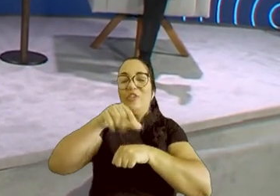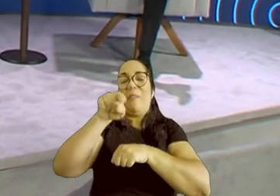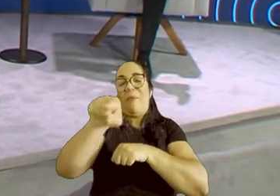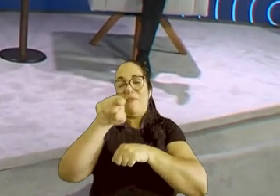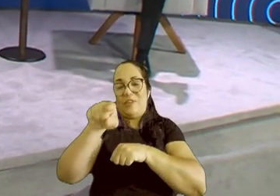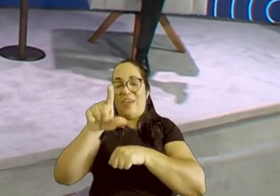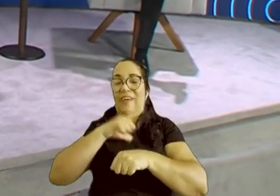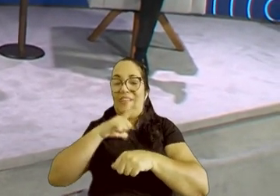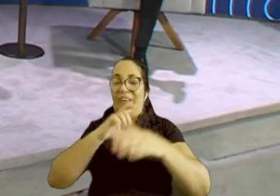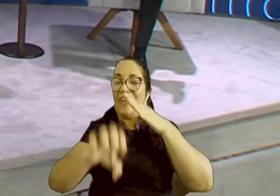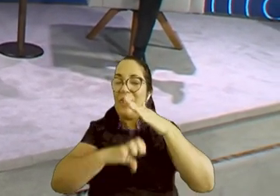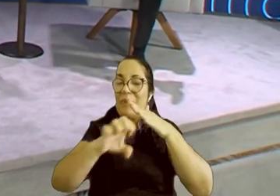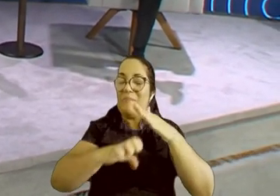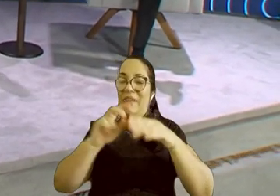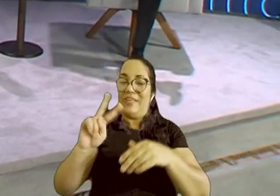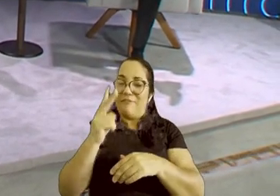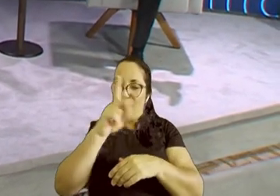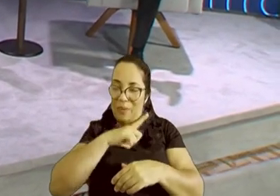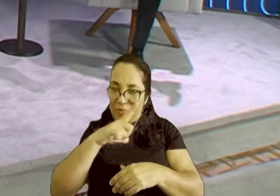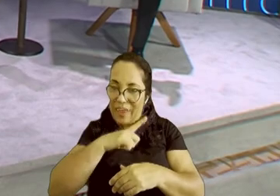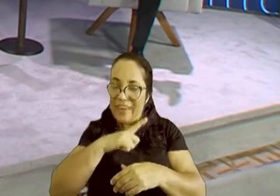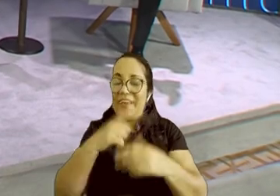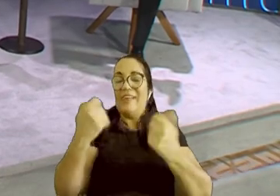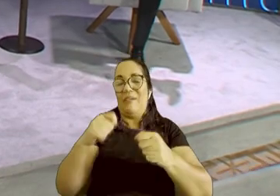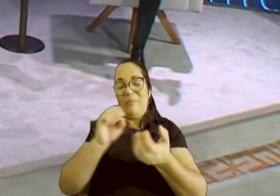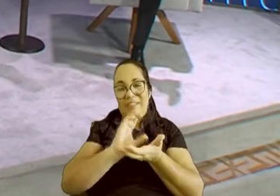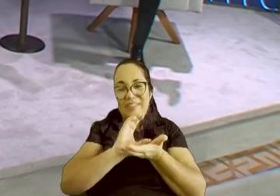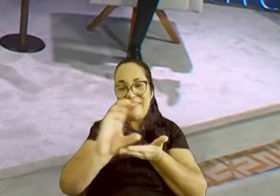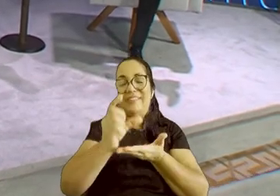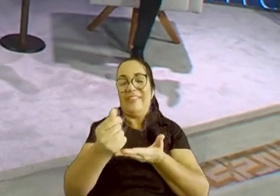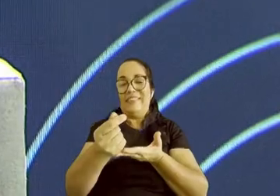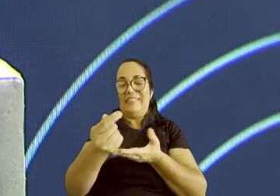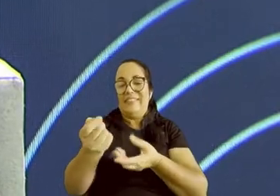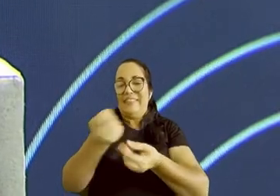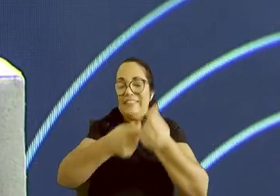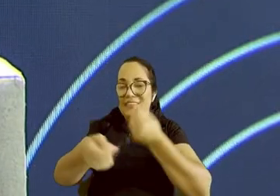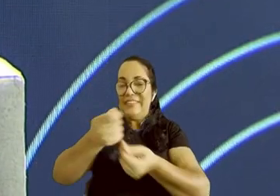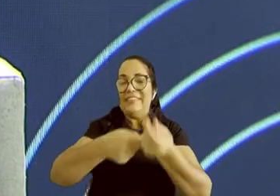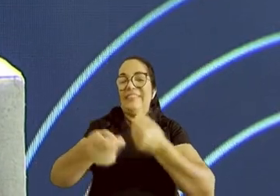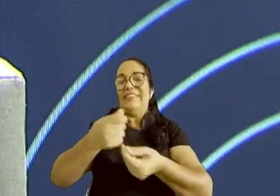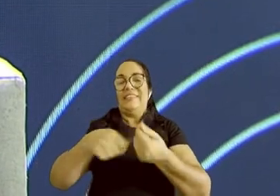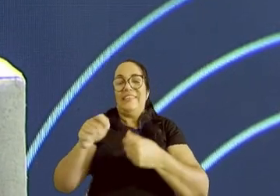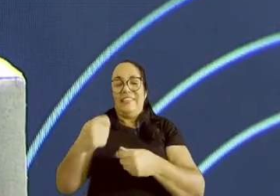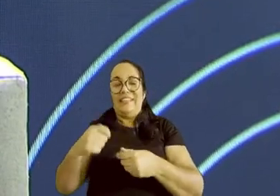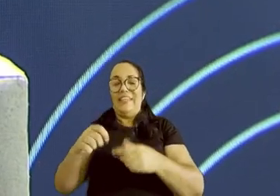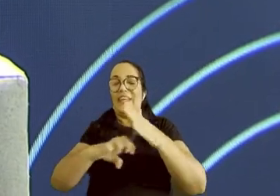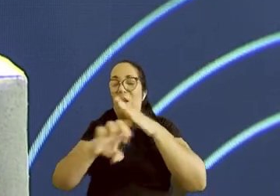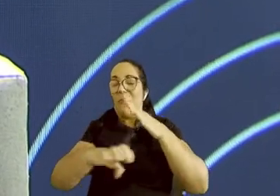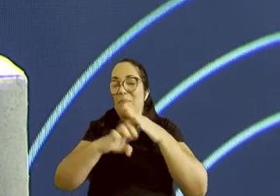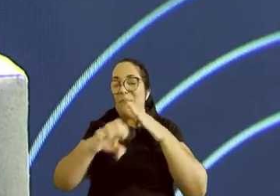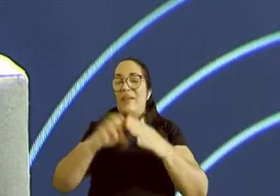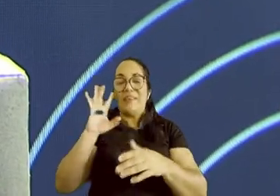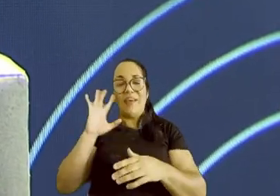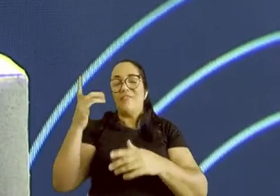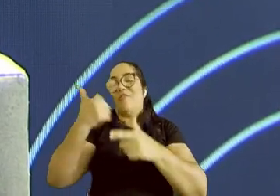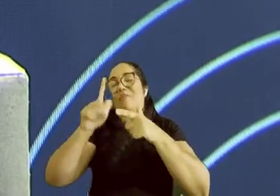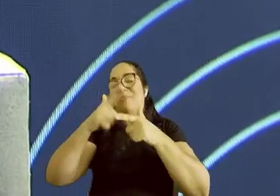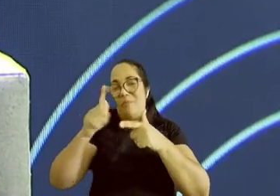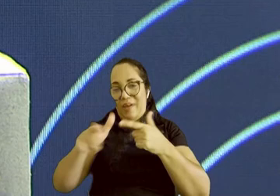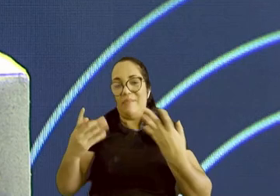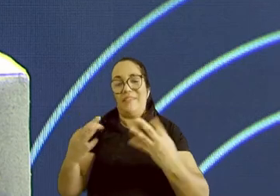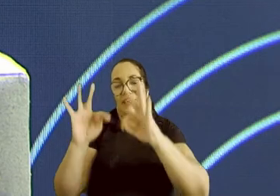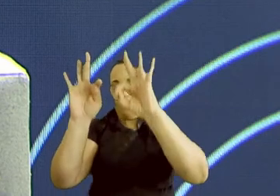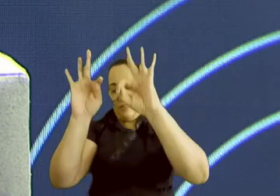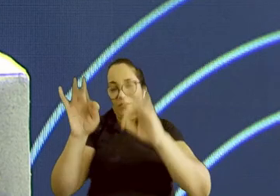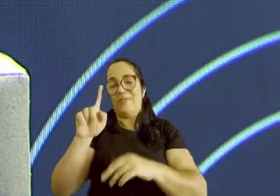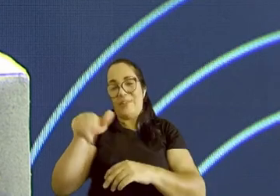mercado companheiros que realmente resolvem um problema amador né uma solução de fato é eu